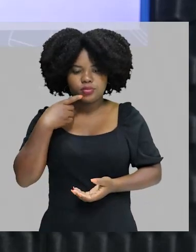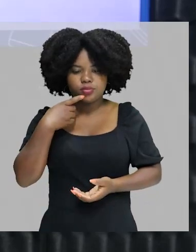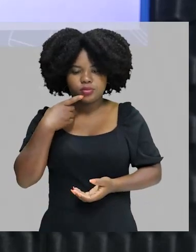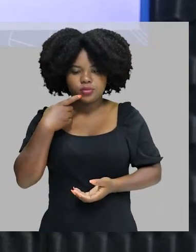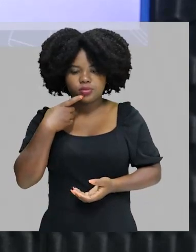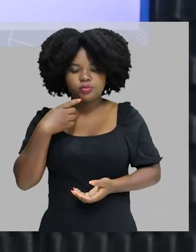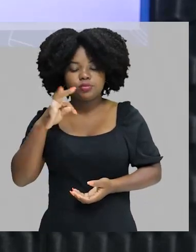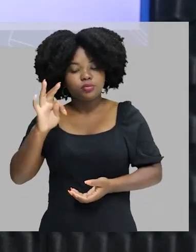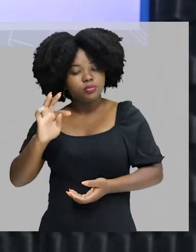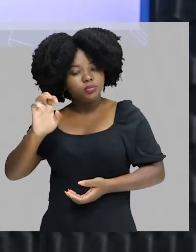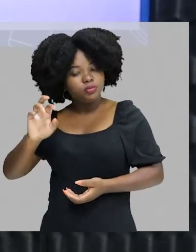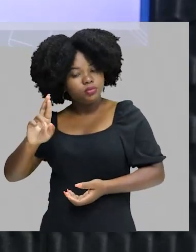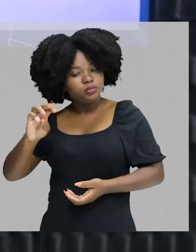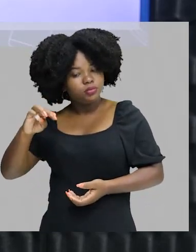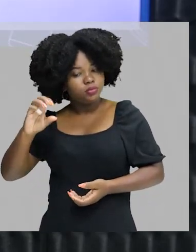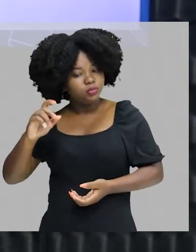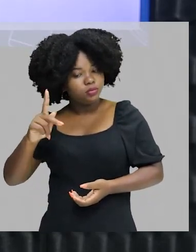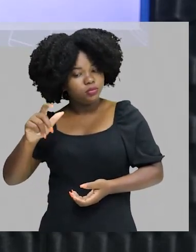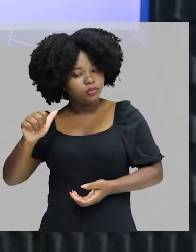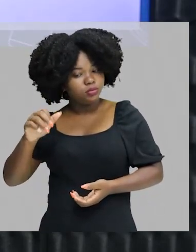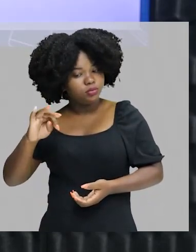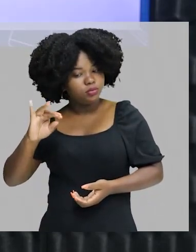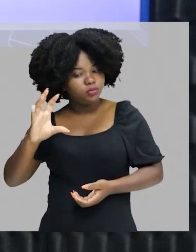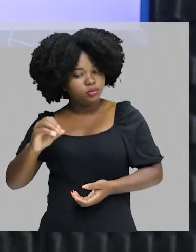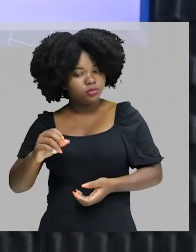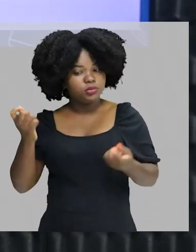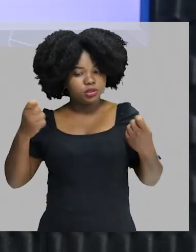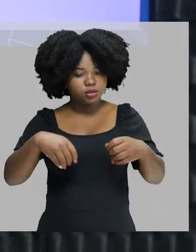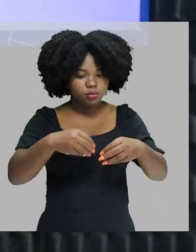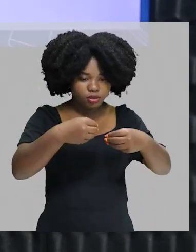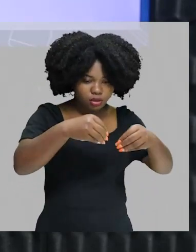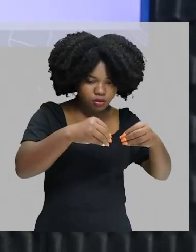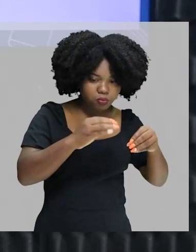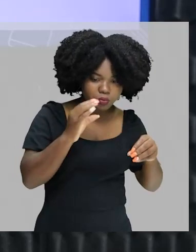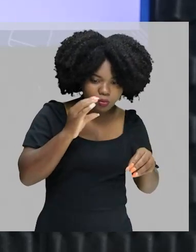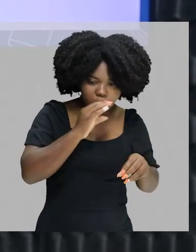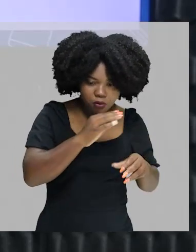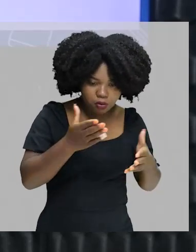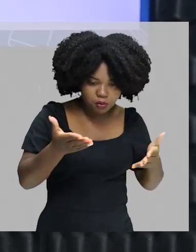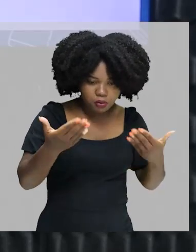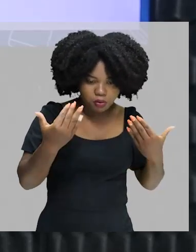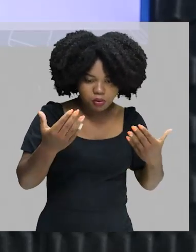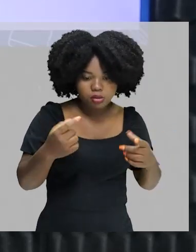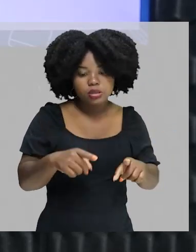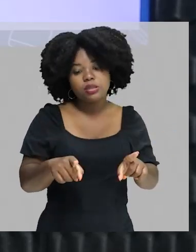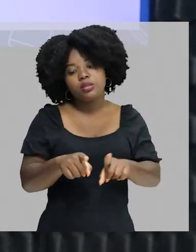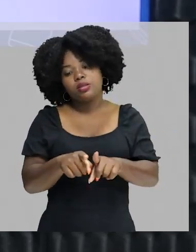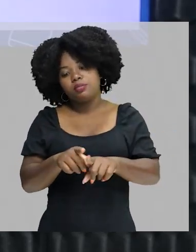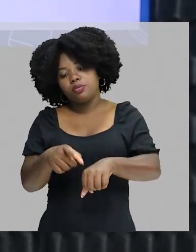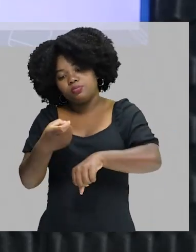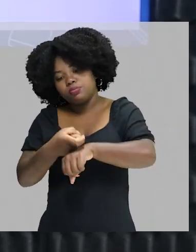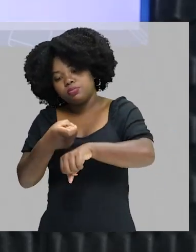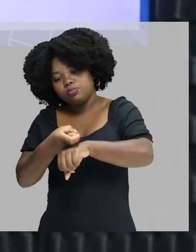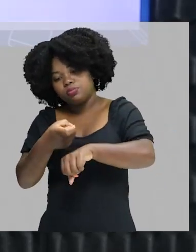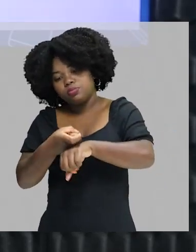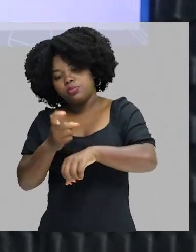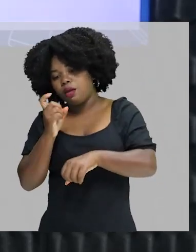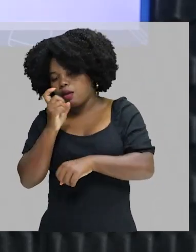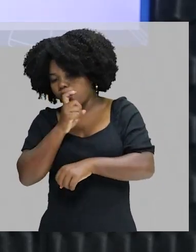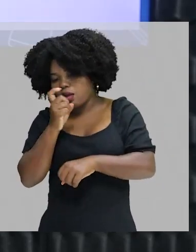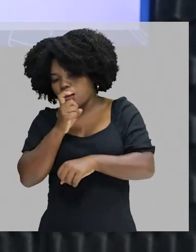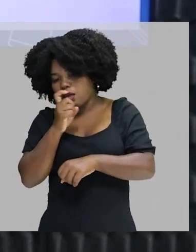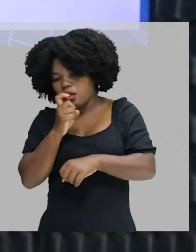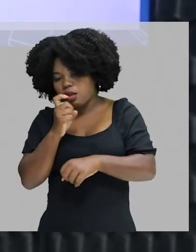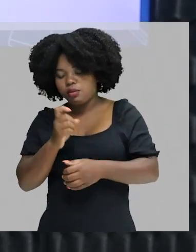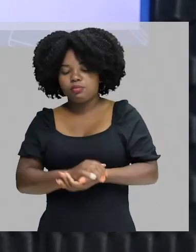termoplásticos. O que é isso? Podem ser amolecidos pelo calor e endurecidos pelo